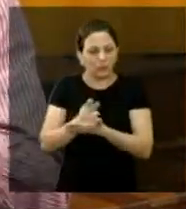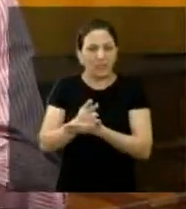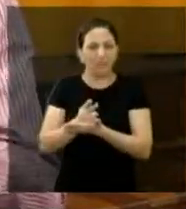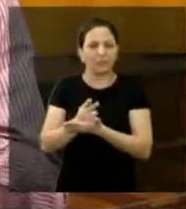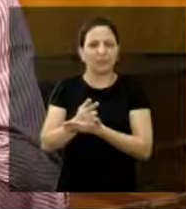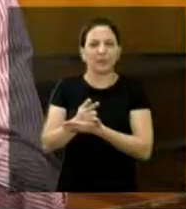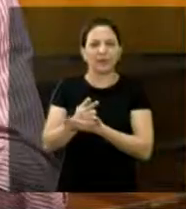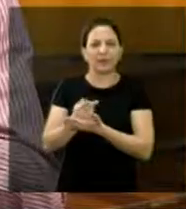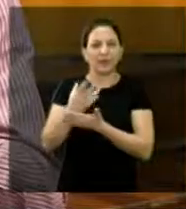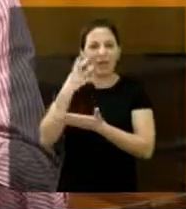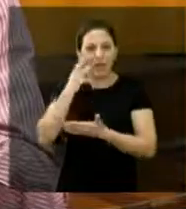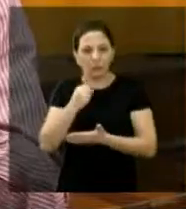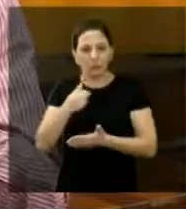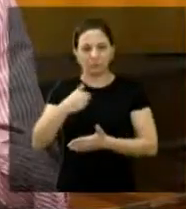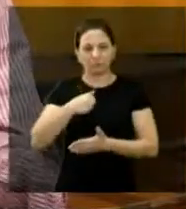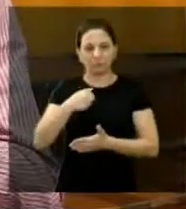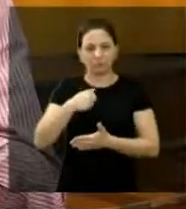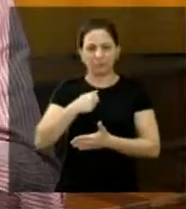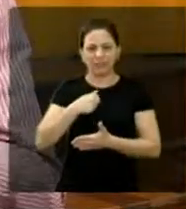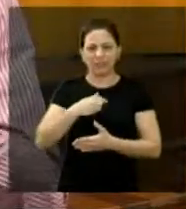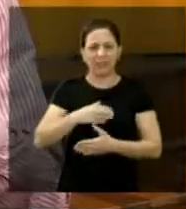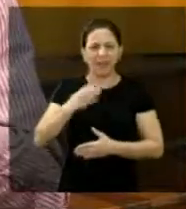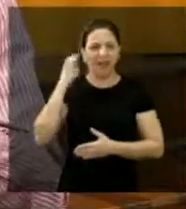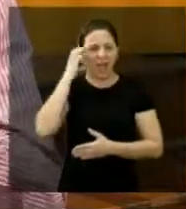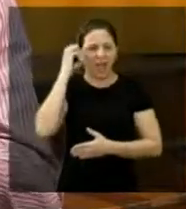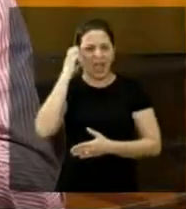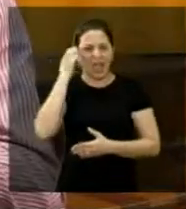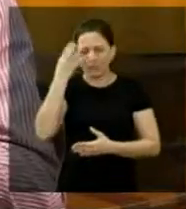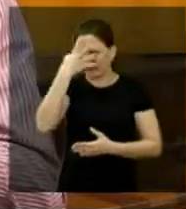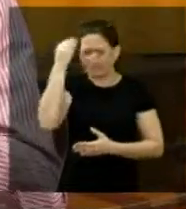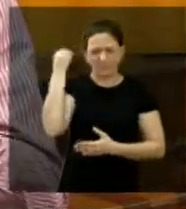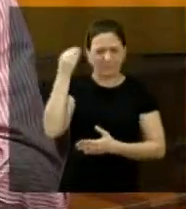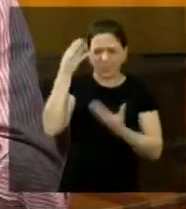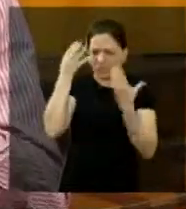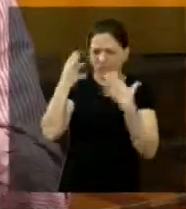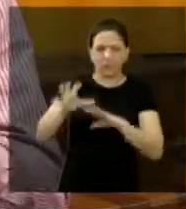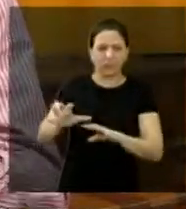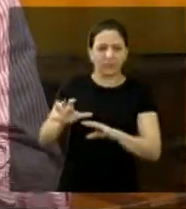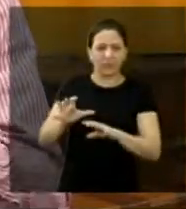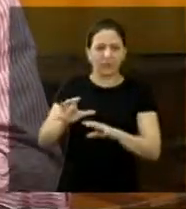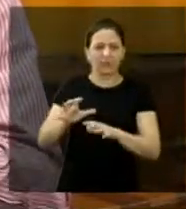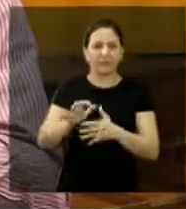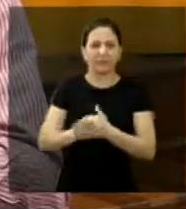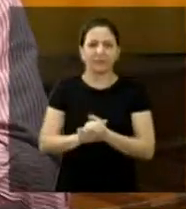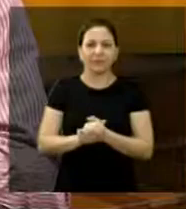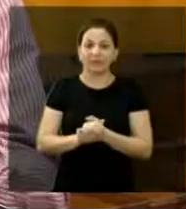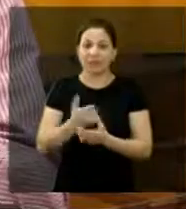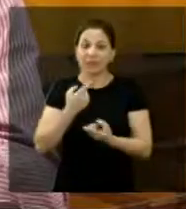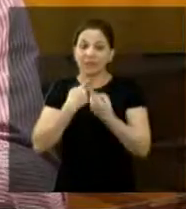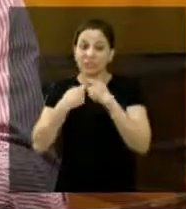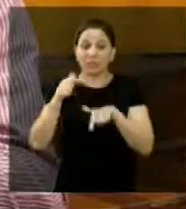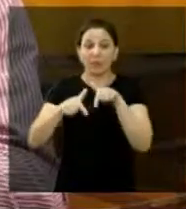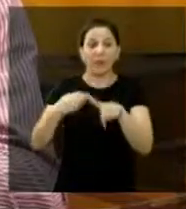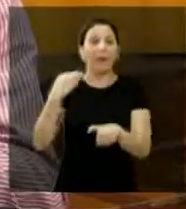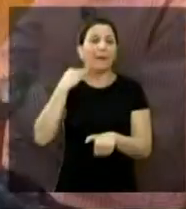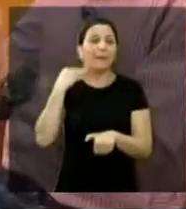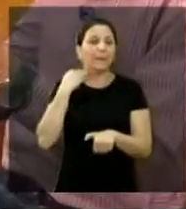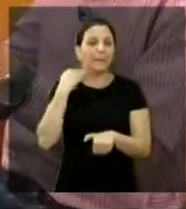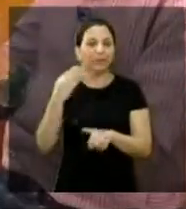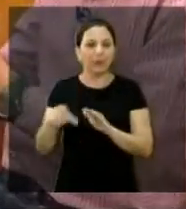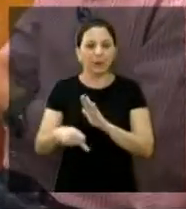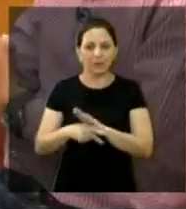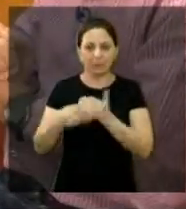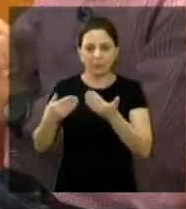gravata, não tinha... Para ela, a rádio era um negócio que eu podia esquecer. E foi um trabalho meio complicado de convencê-la, mas o